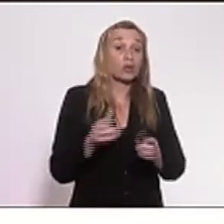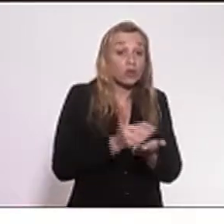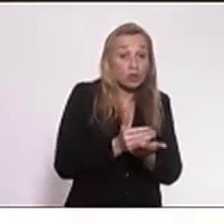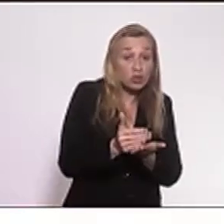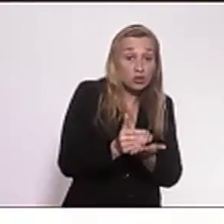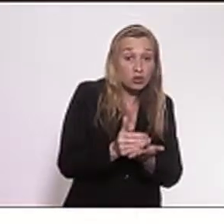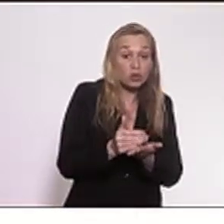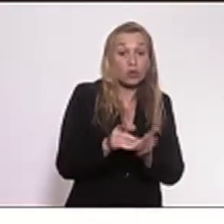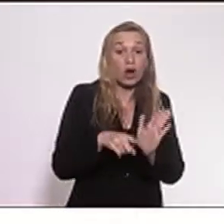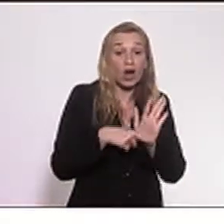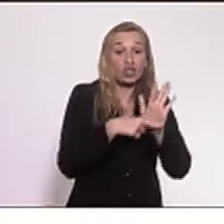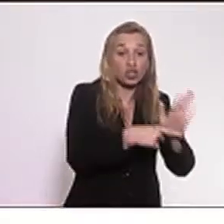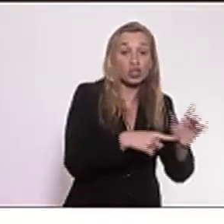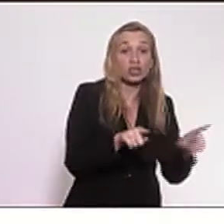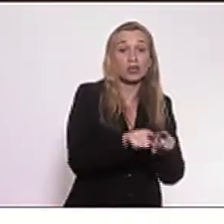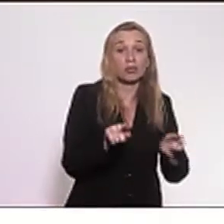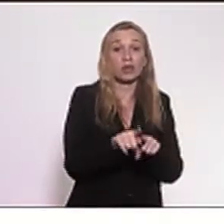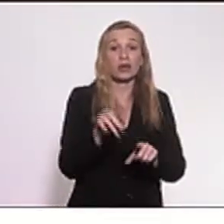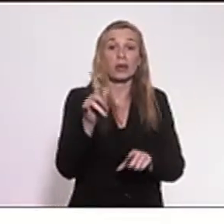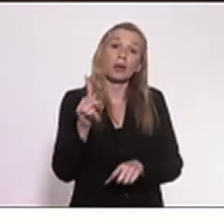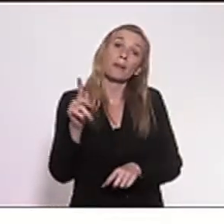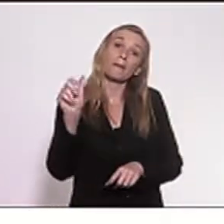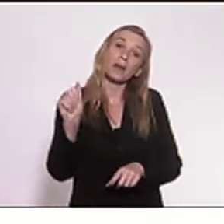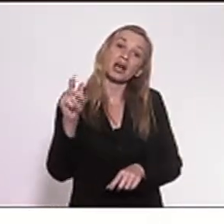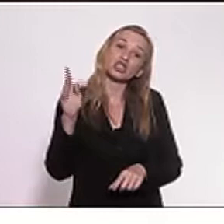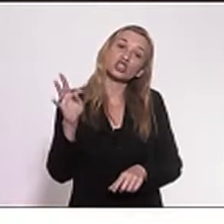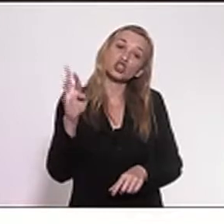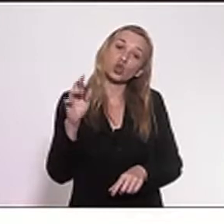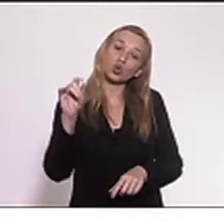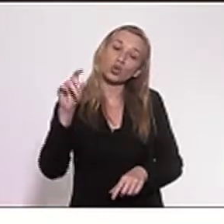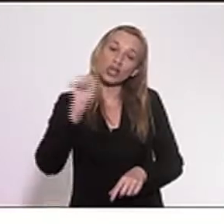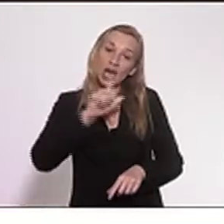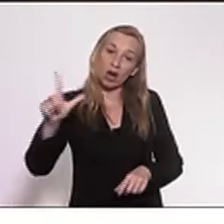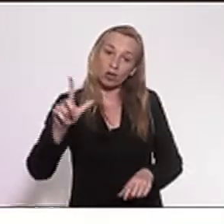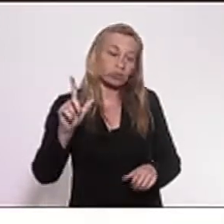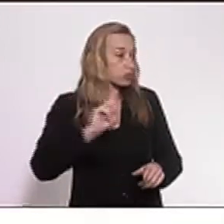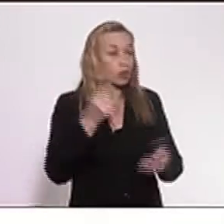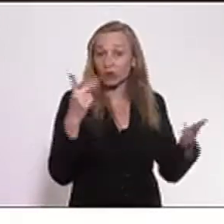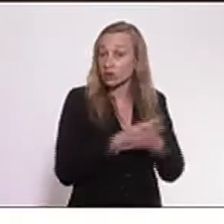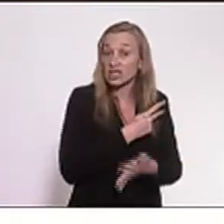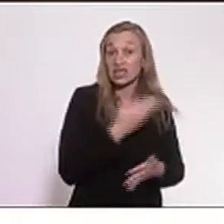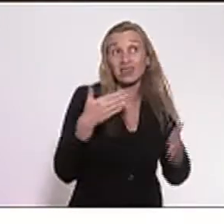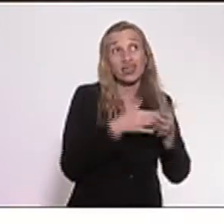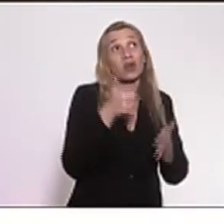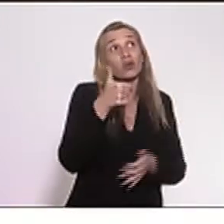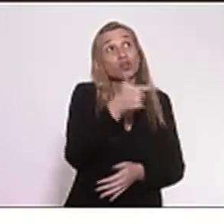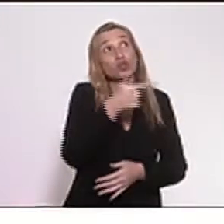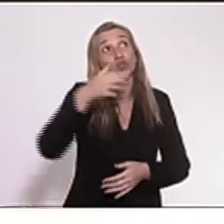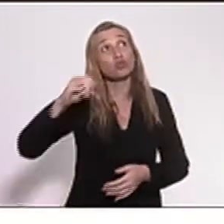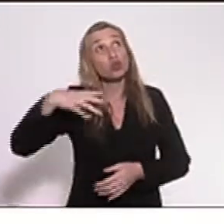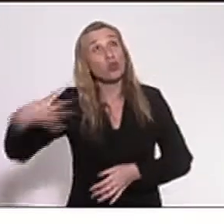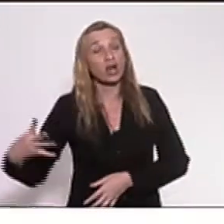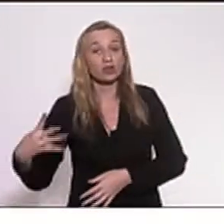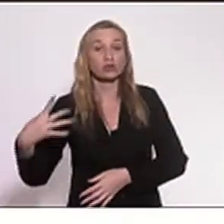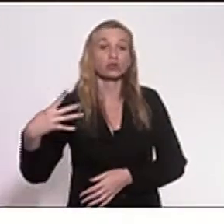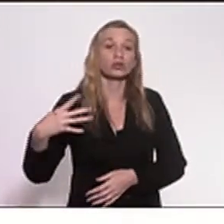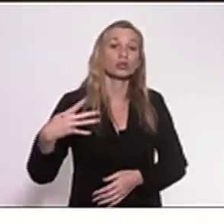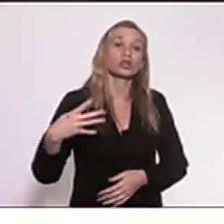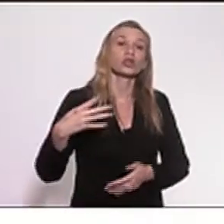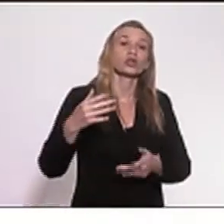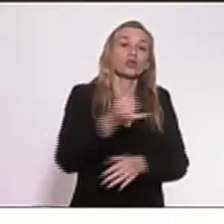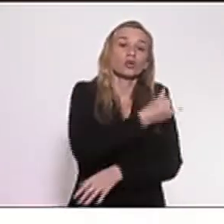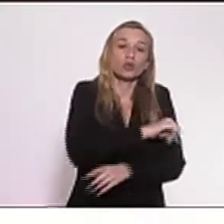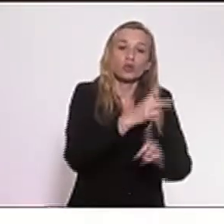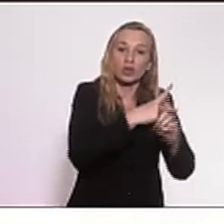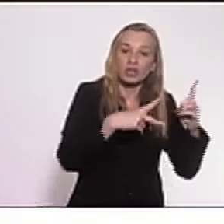sua contribuição patronal, o que não acontecia até o ano de 2004. Em 2004, quando o Rio